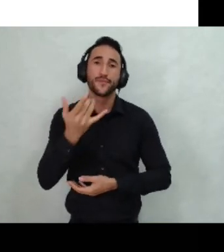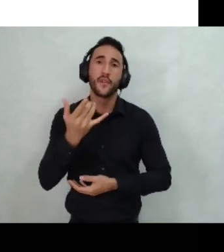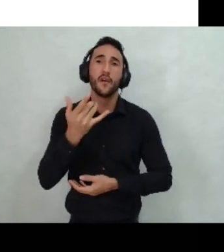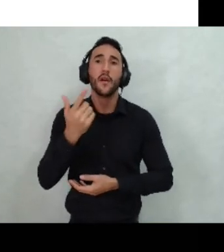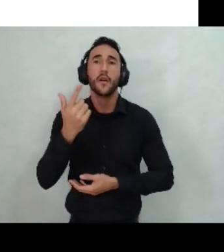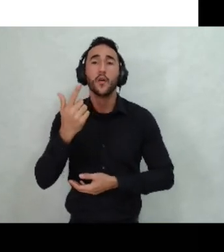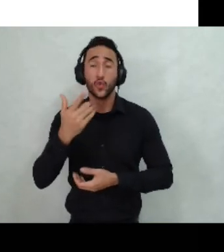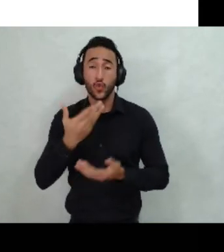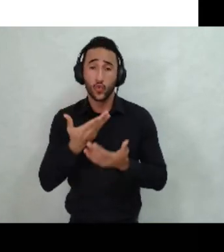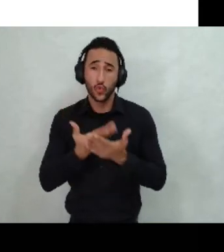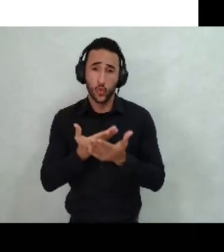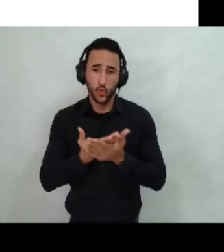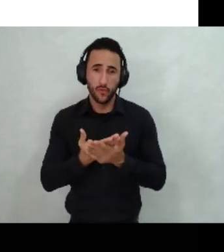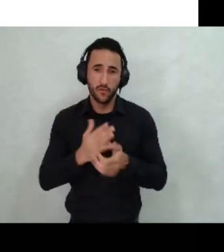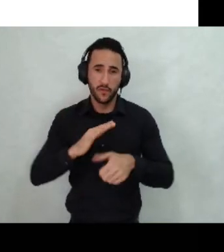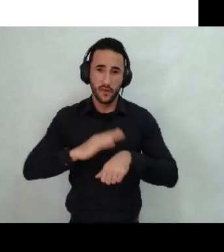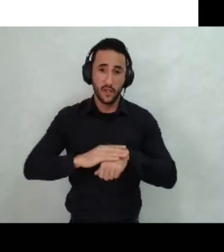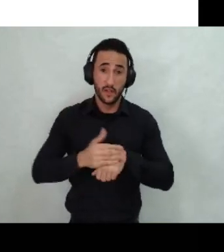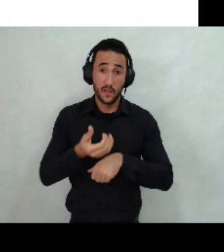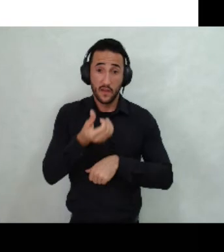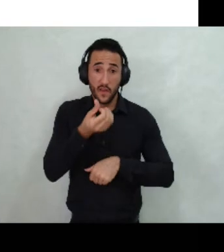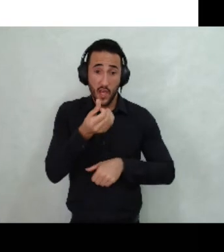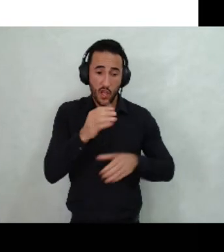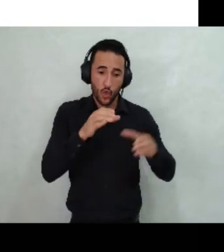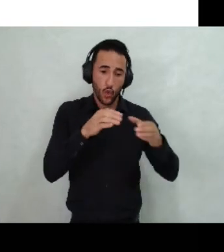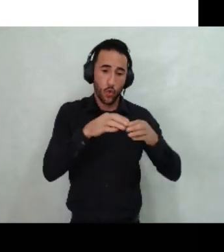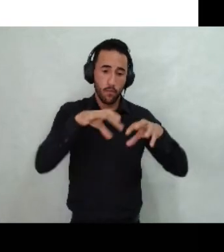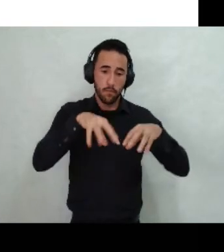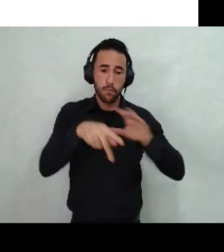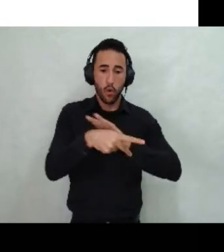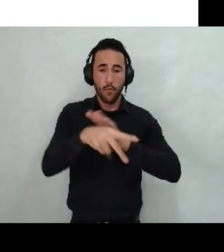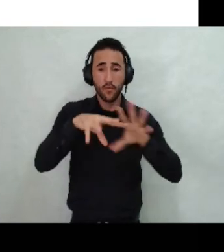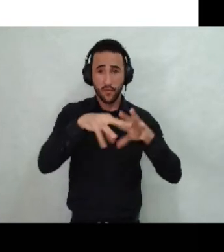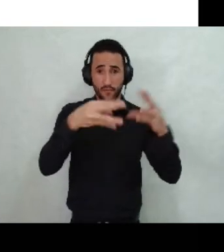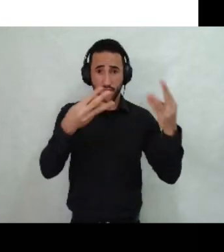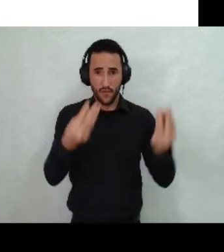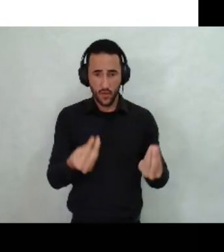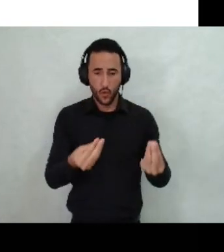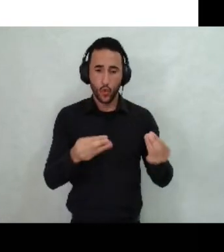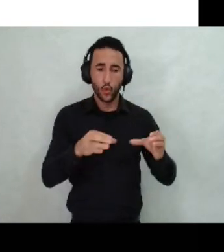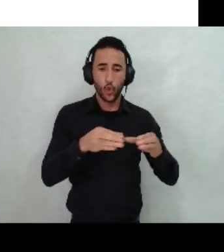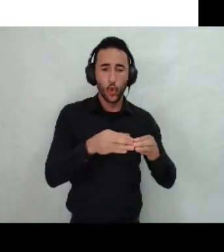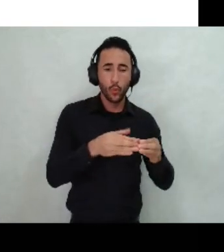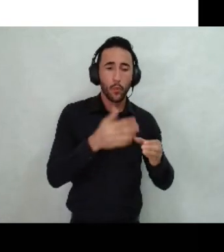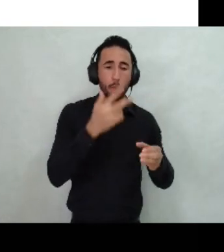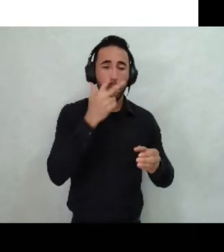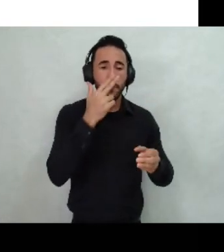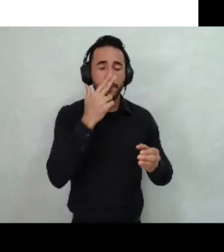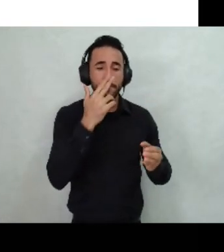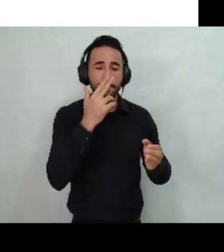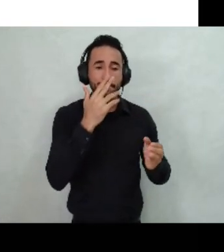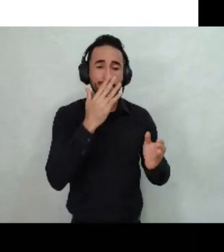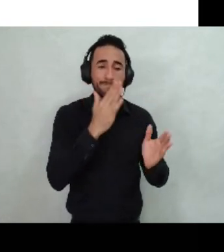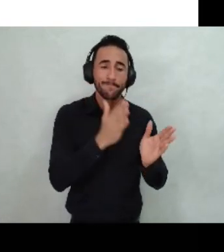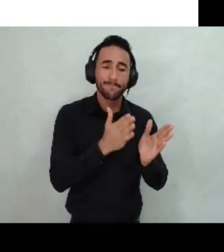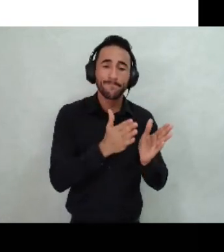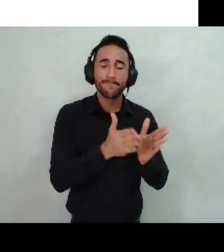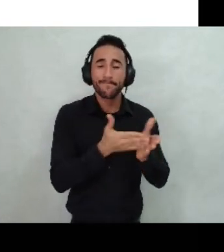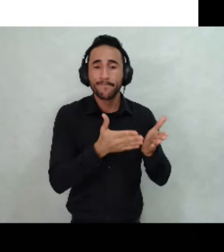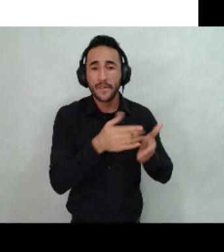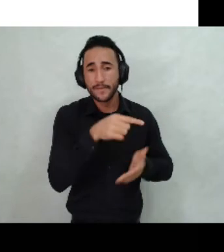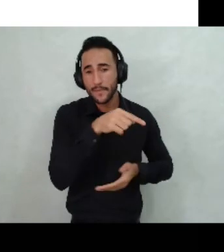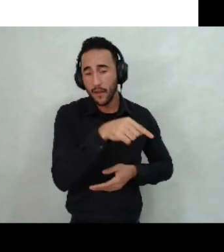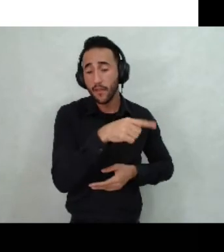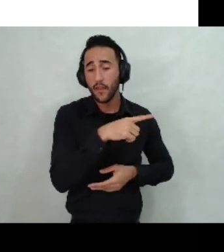fazendo envolvendo 6 campos da Unifesp, uma grande pesquisa sobre população vulnerável, coordenada pela professora Lumena Furtado, né?